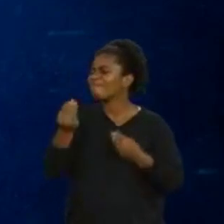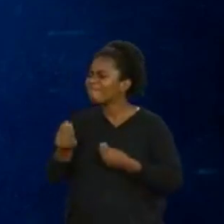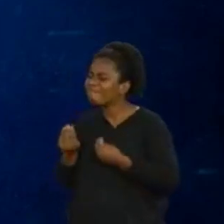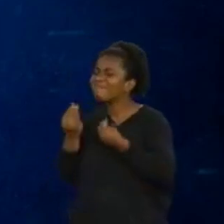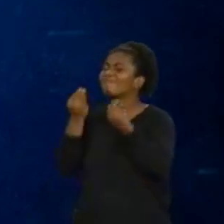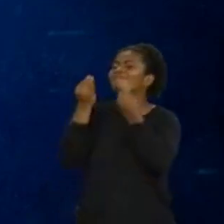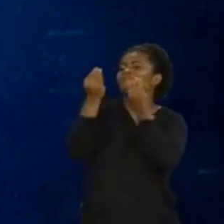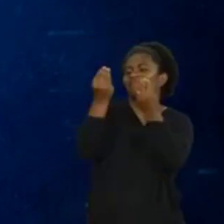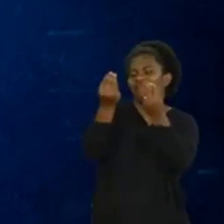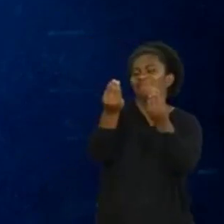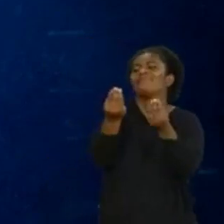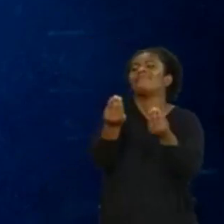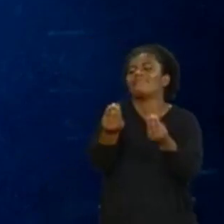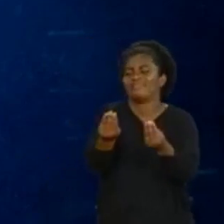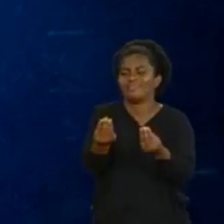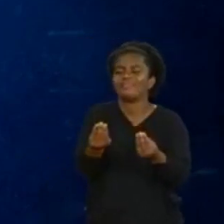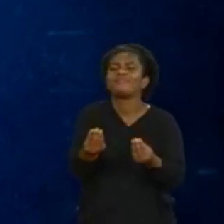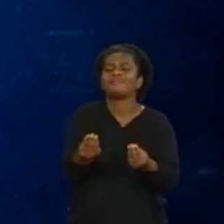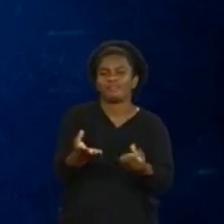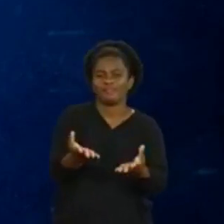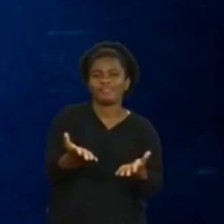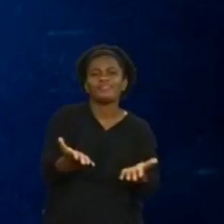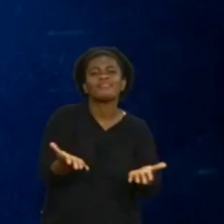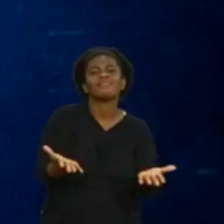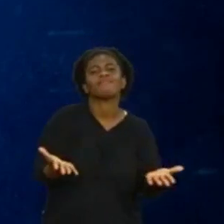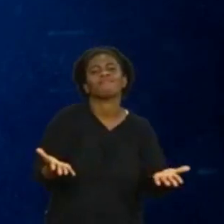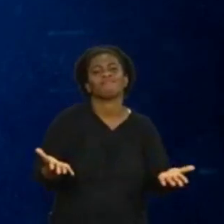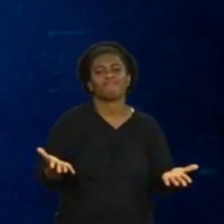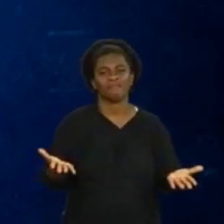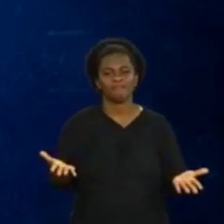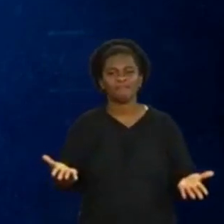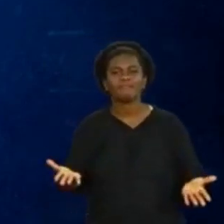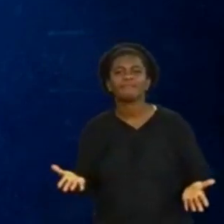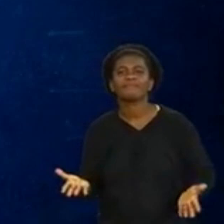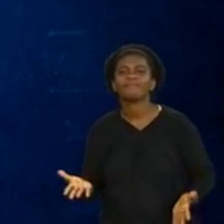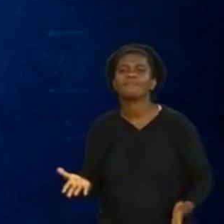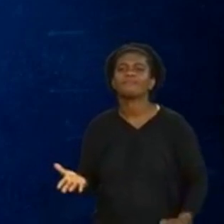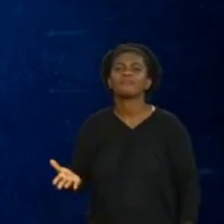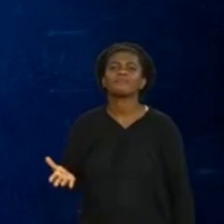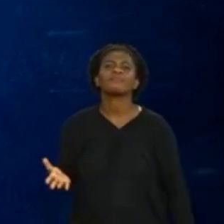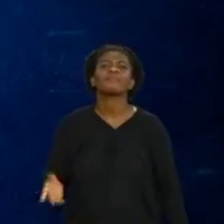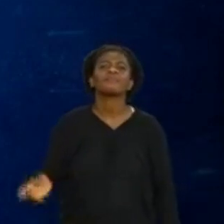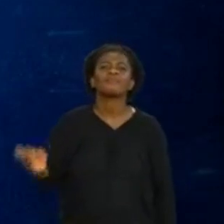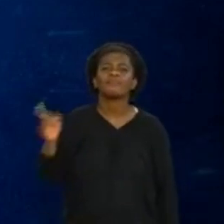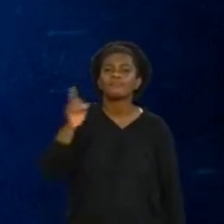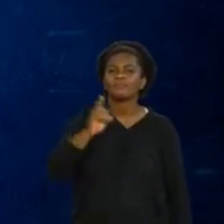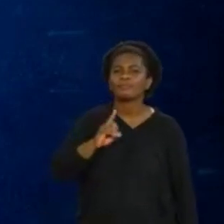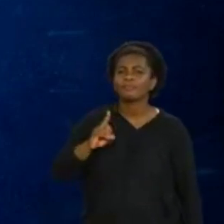Mas depois tem novidade para você.